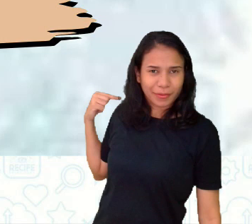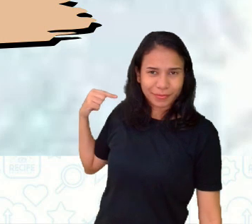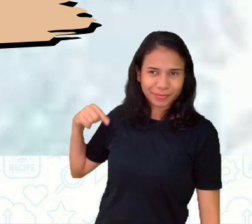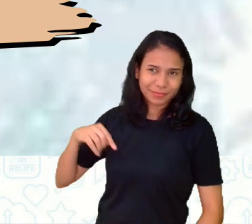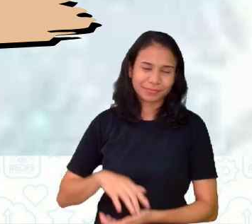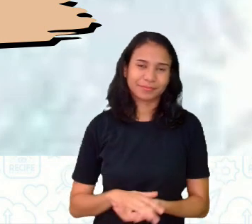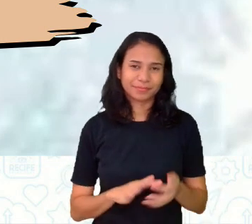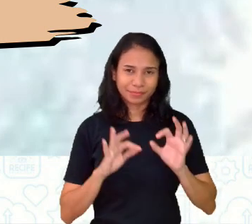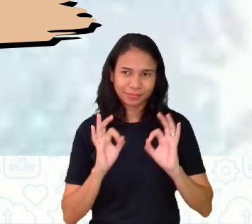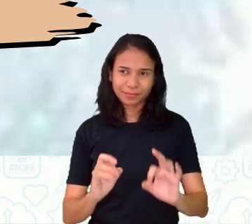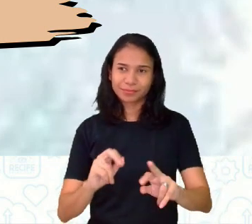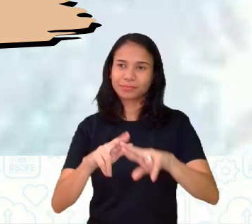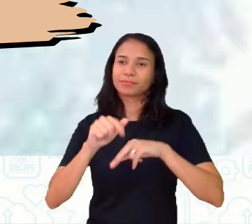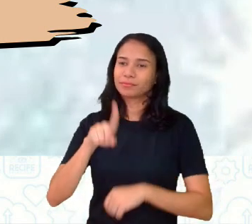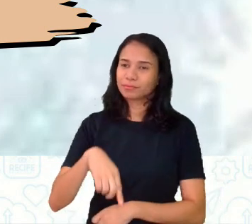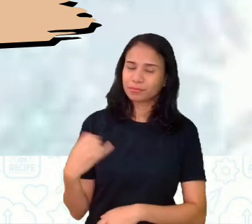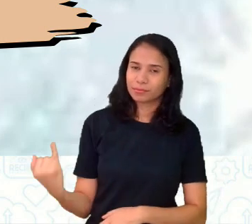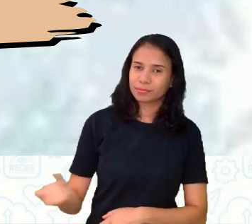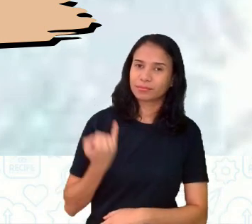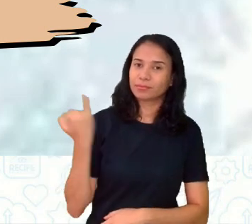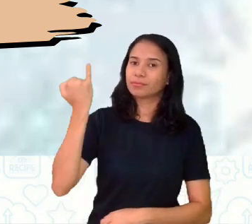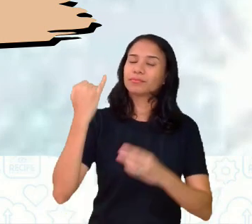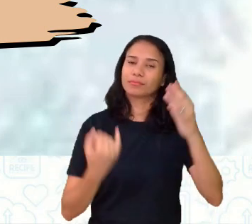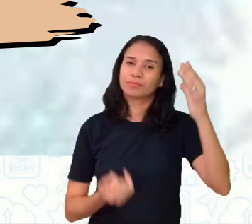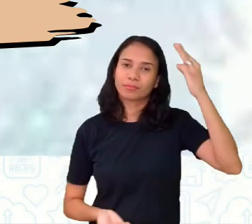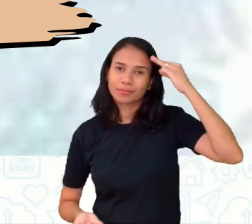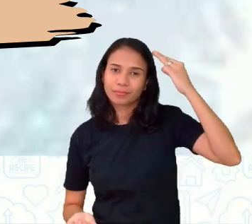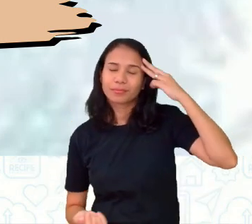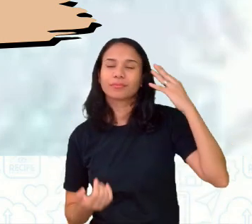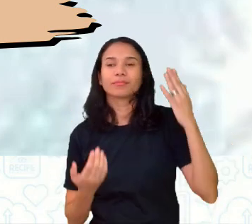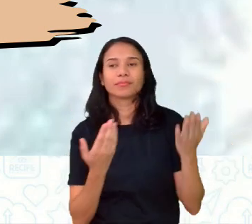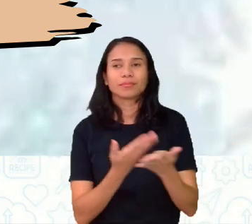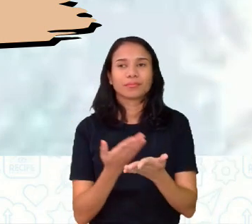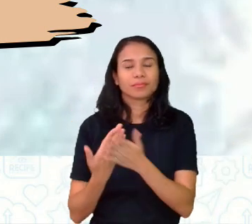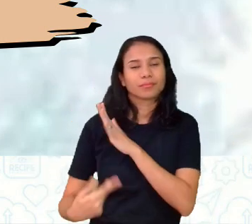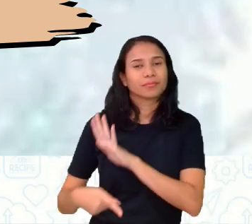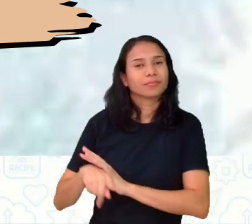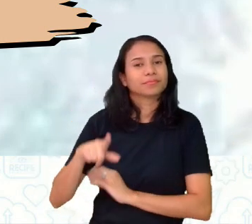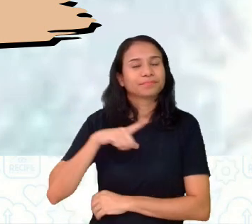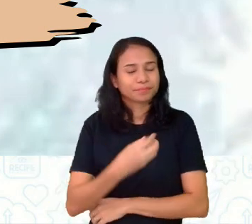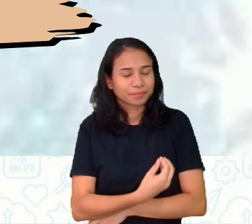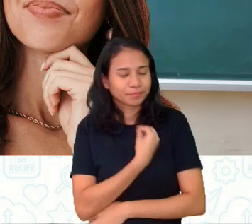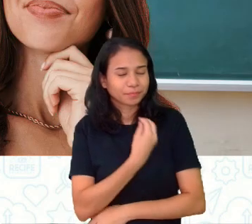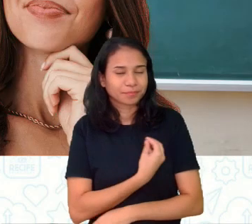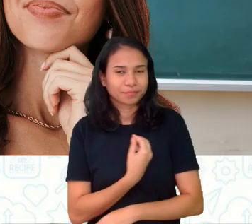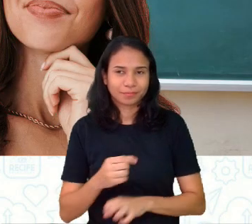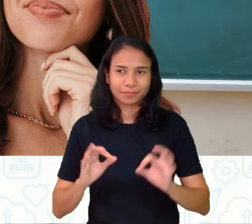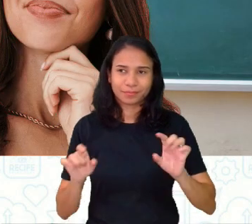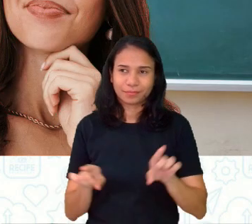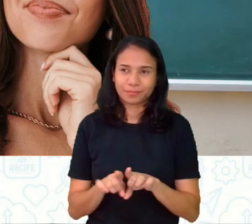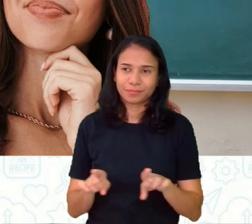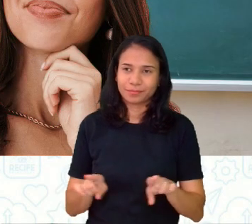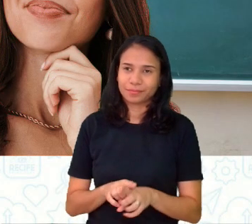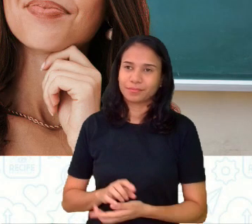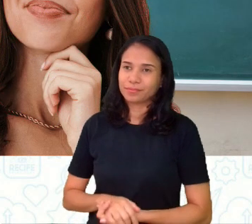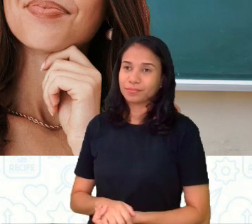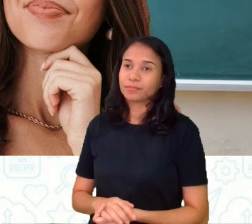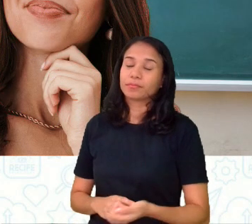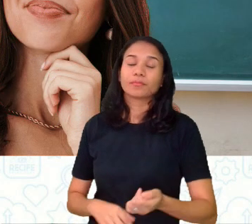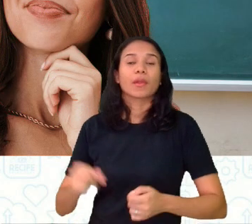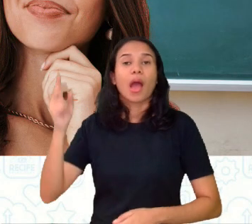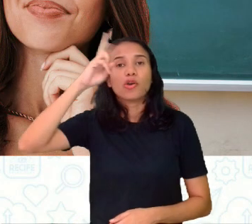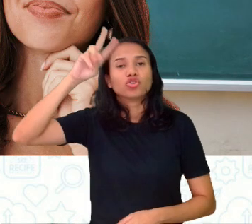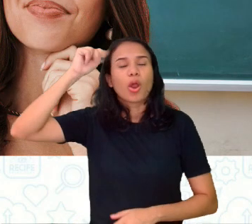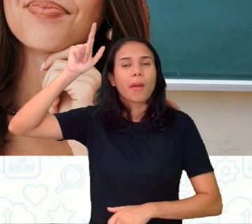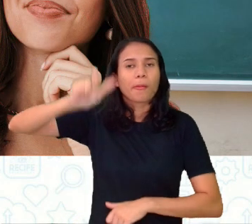passado. Certo? Por isso que é tão importante a memória no trabalho de um historiador e para a história também, ok? O